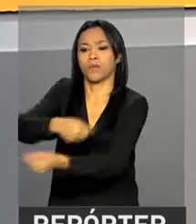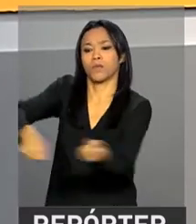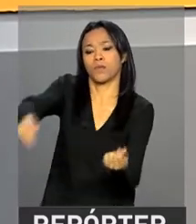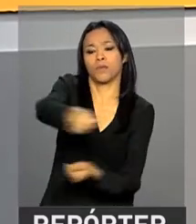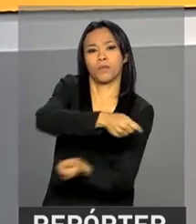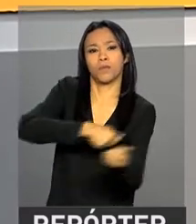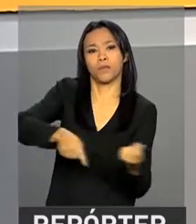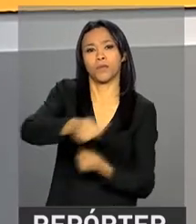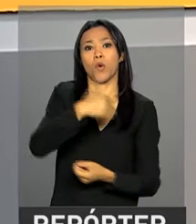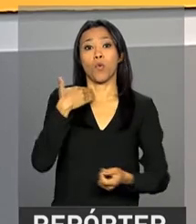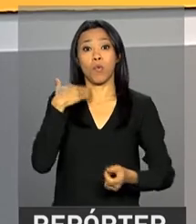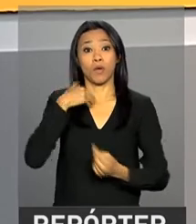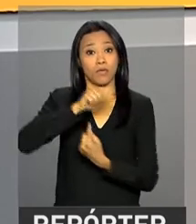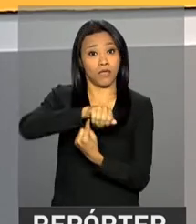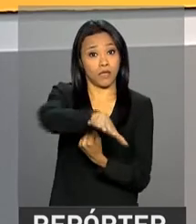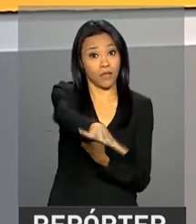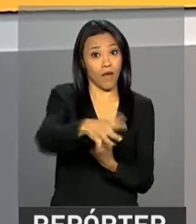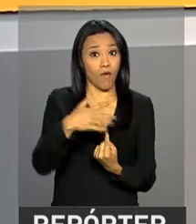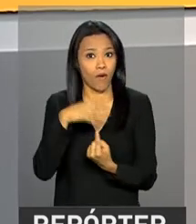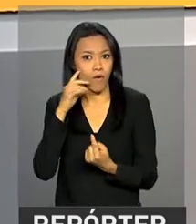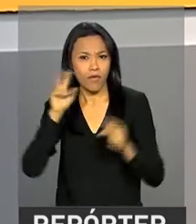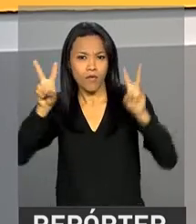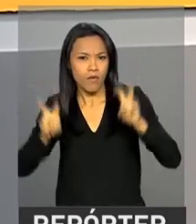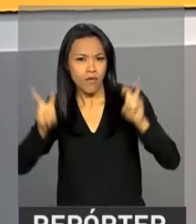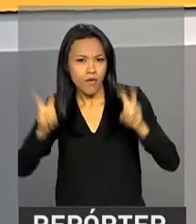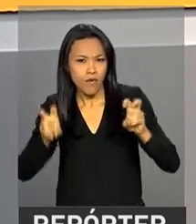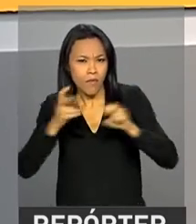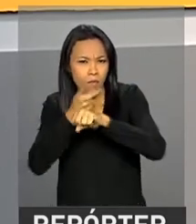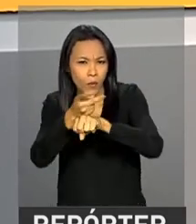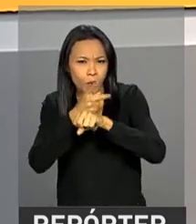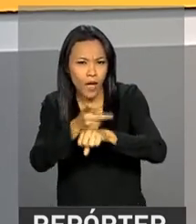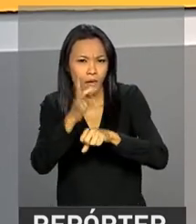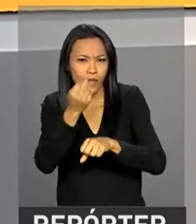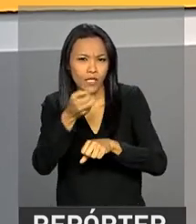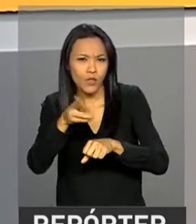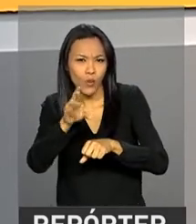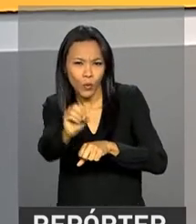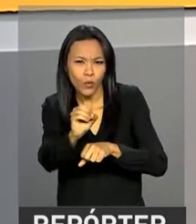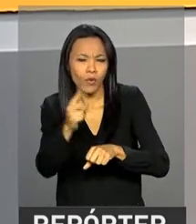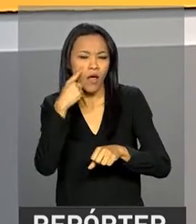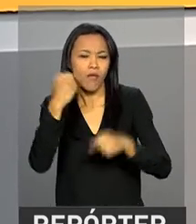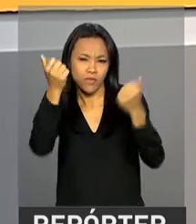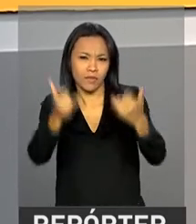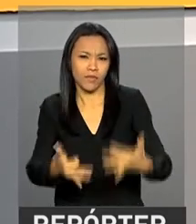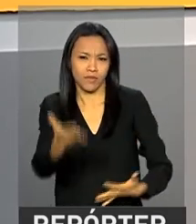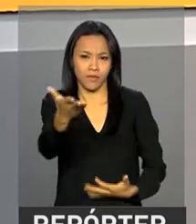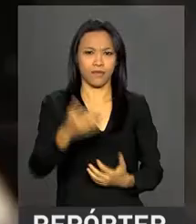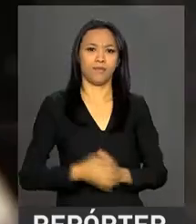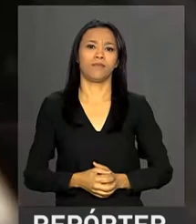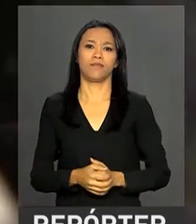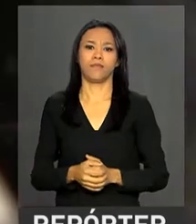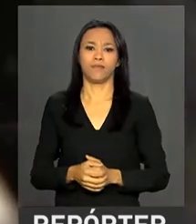Banco Central lançou a campanha Caça ao Tesouro. Quem mostra pra gente é o repórter Pablo Mundim.